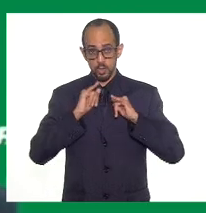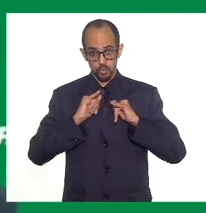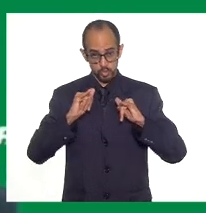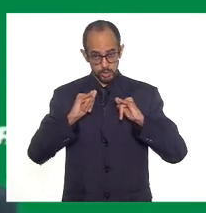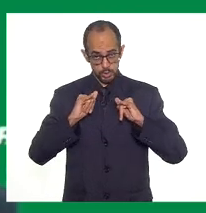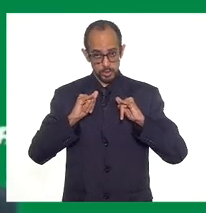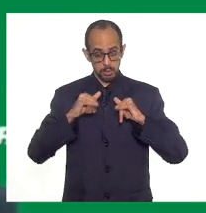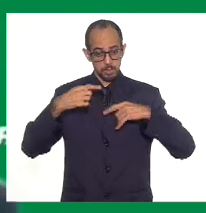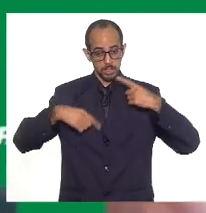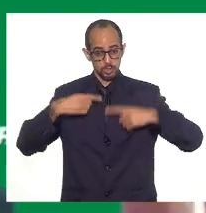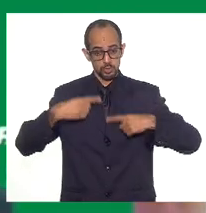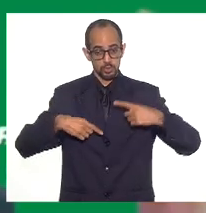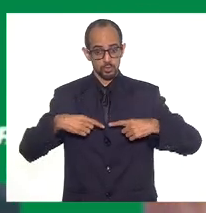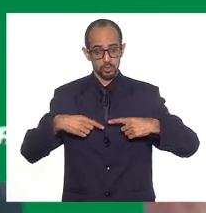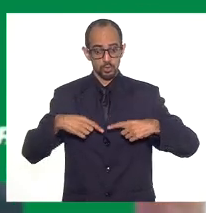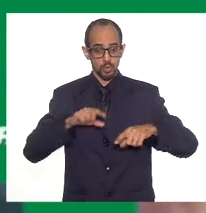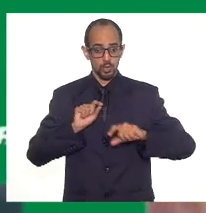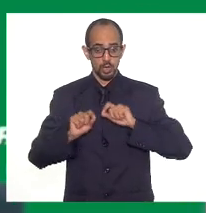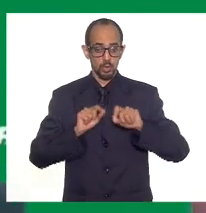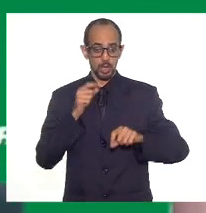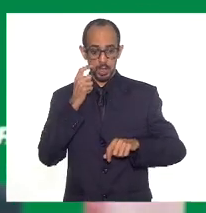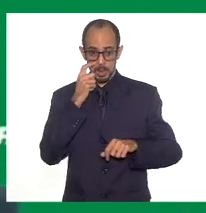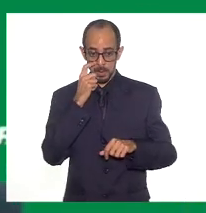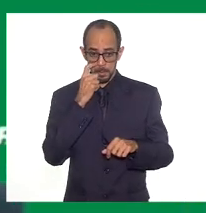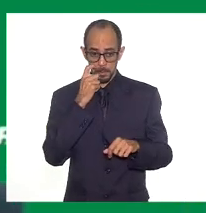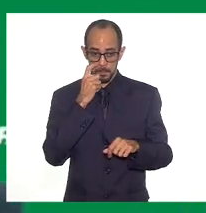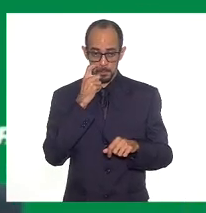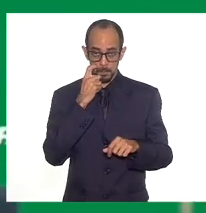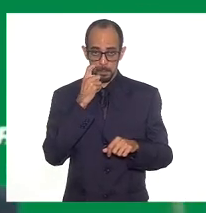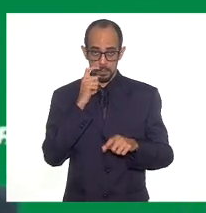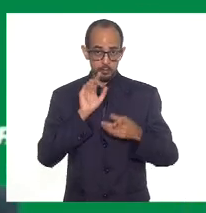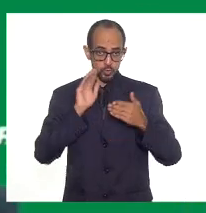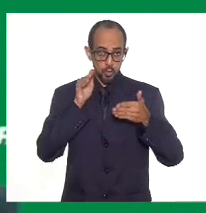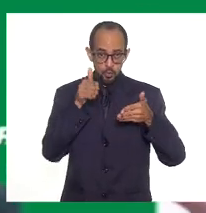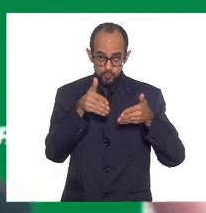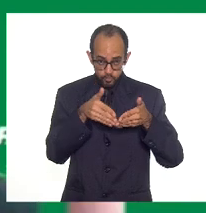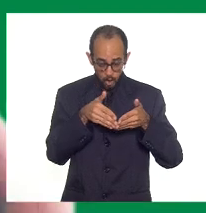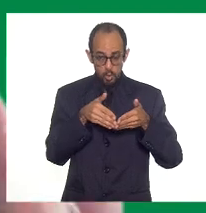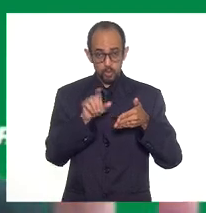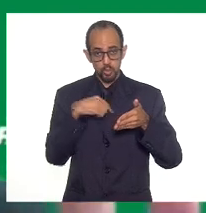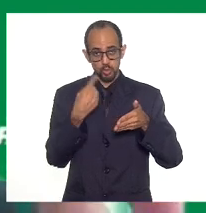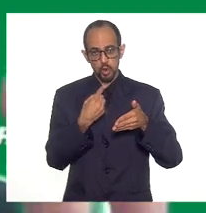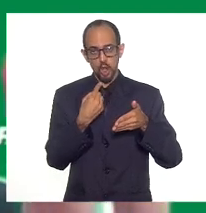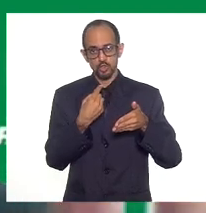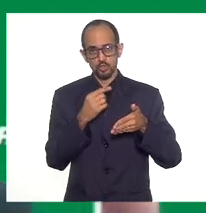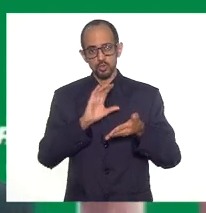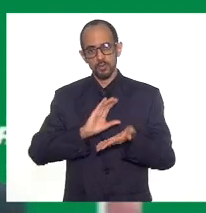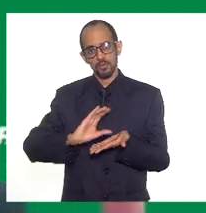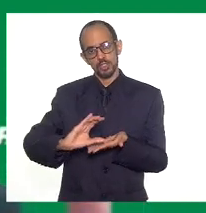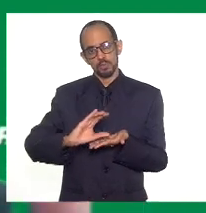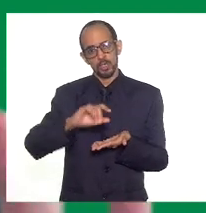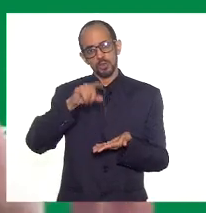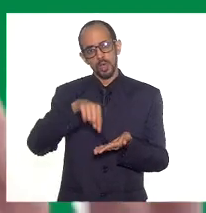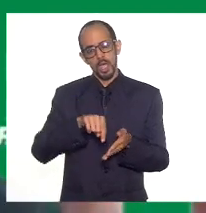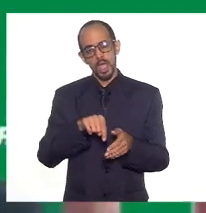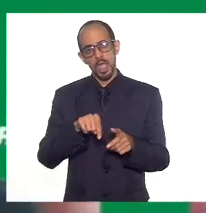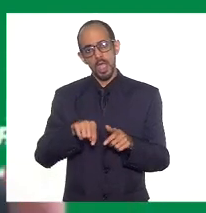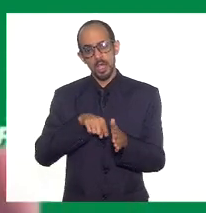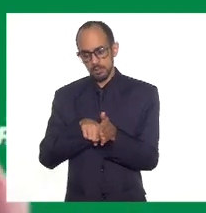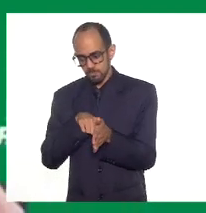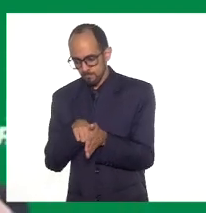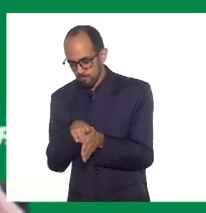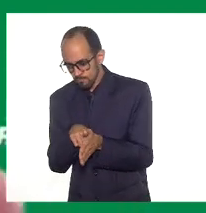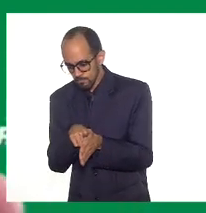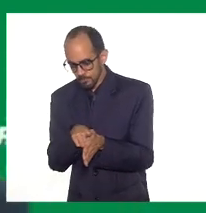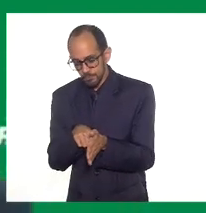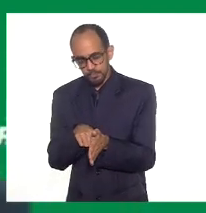essa discussão aqui é que esse foco do nosso investimento é justamente a exploração e produção de